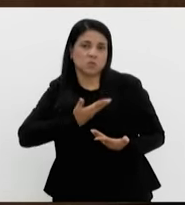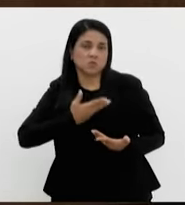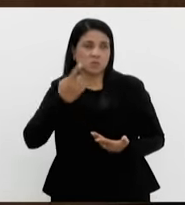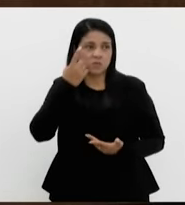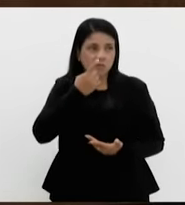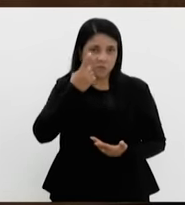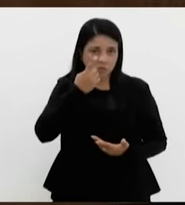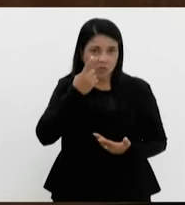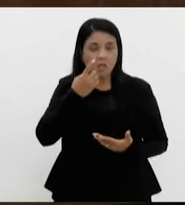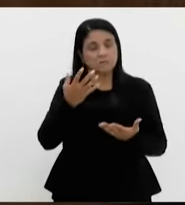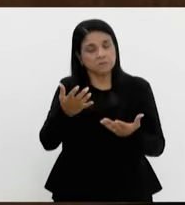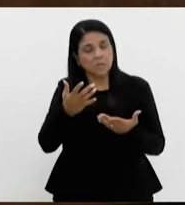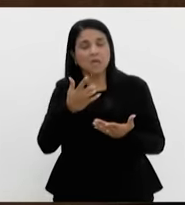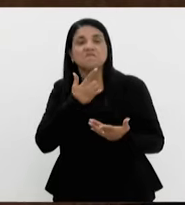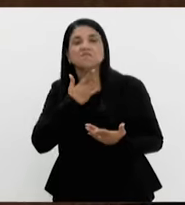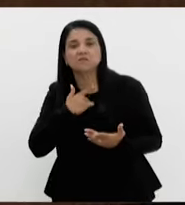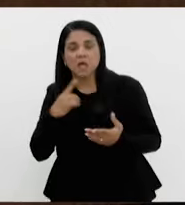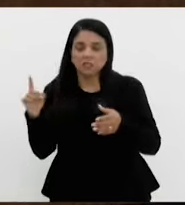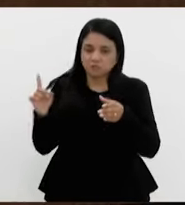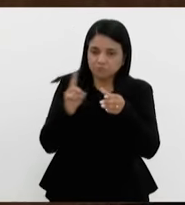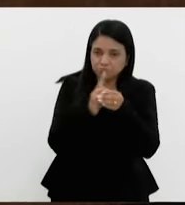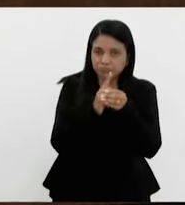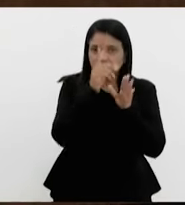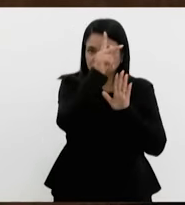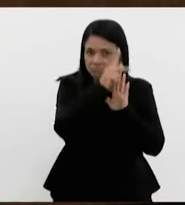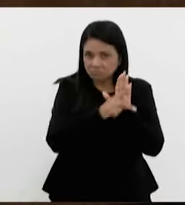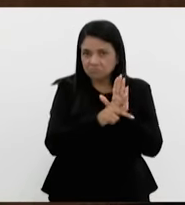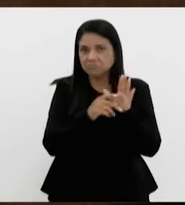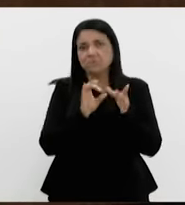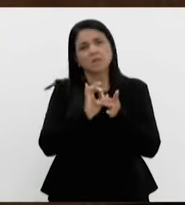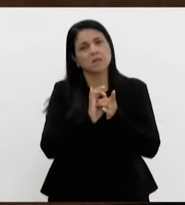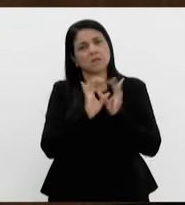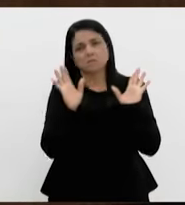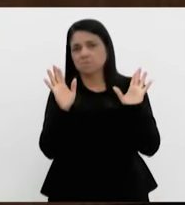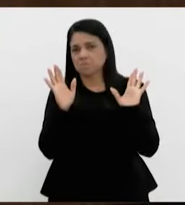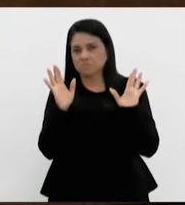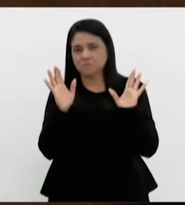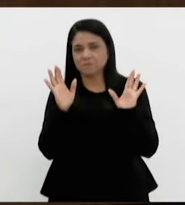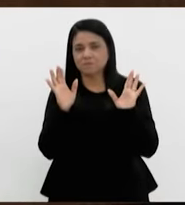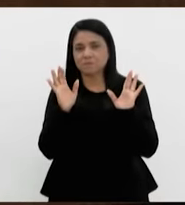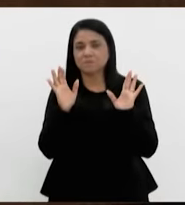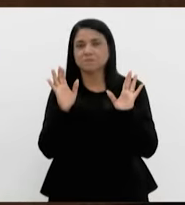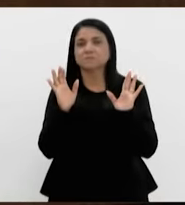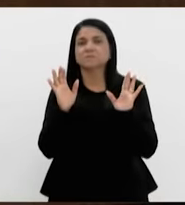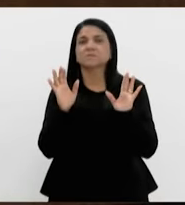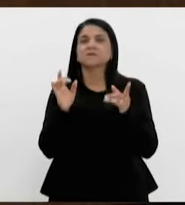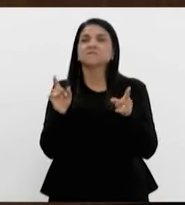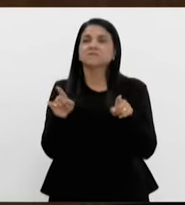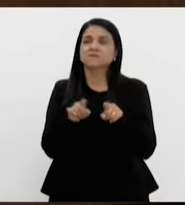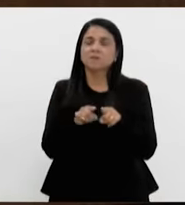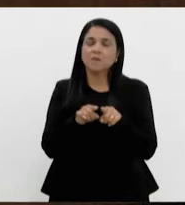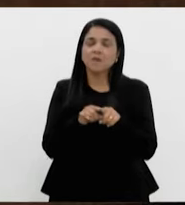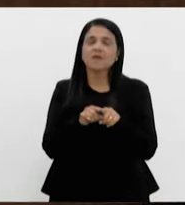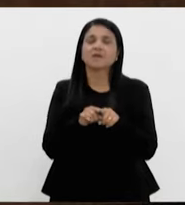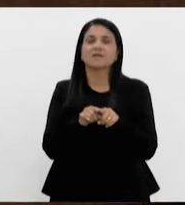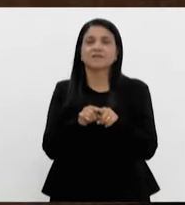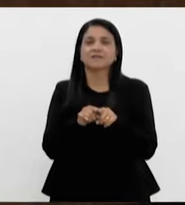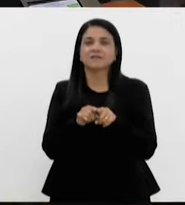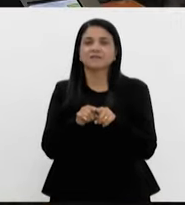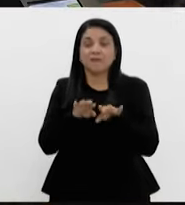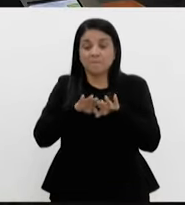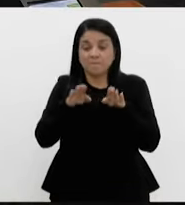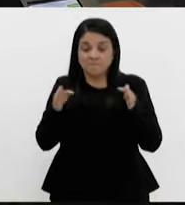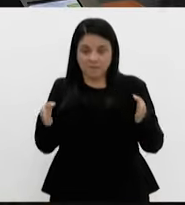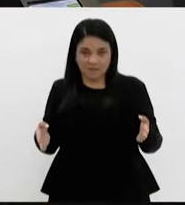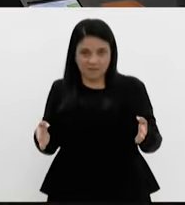ser autor, coautor do projeto. Fique à vontade e que seja consignado na mesa.